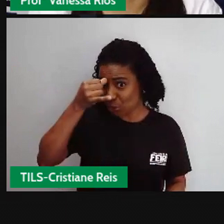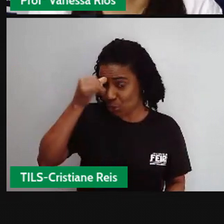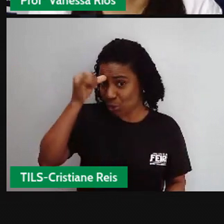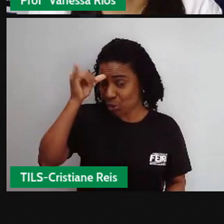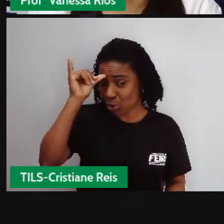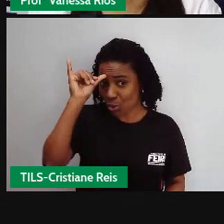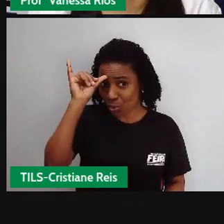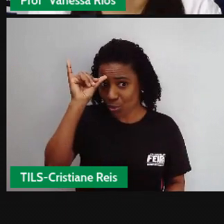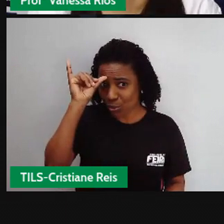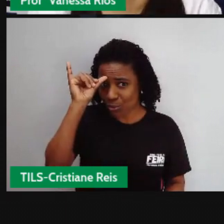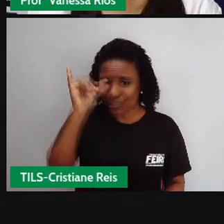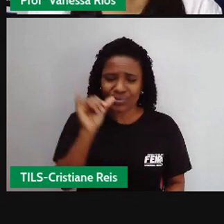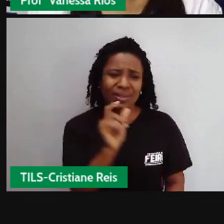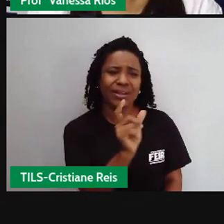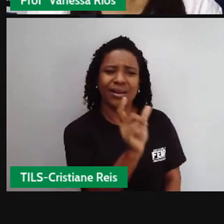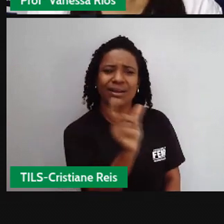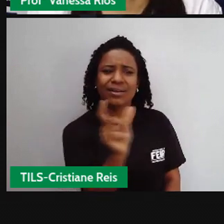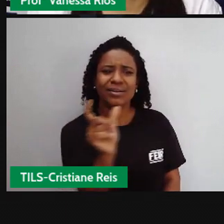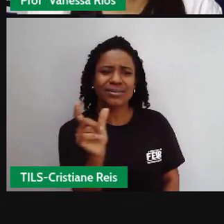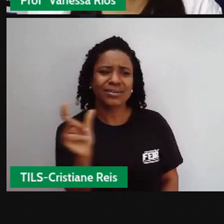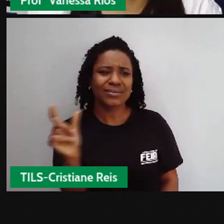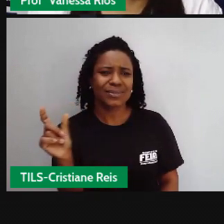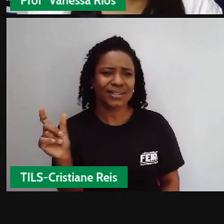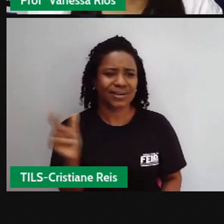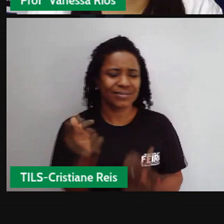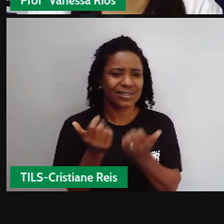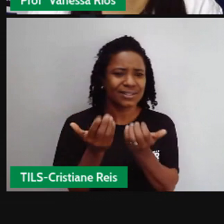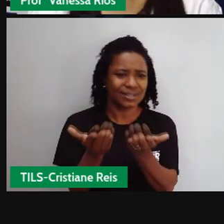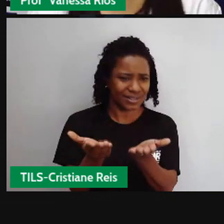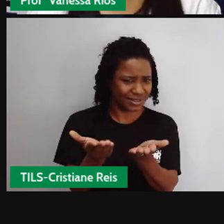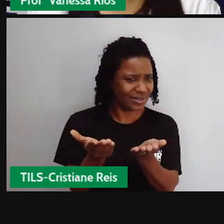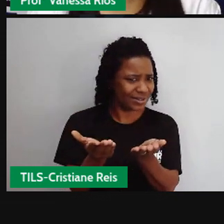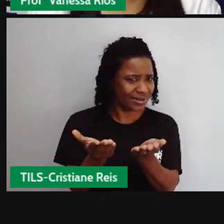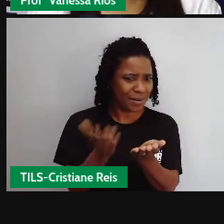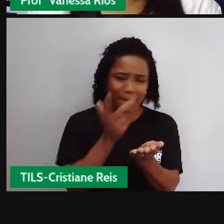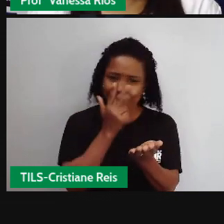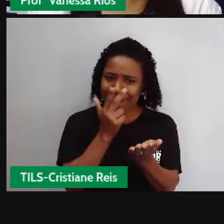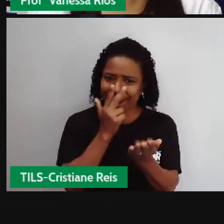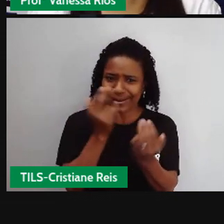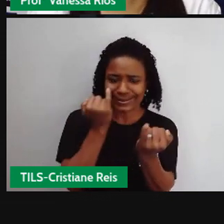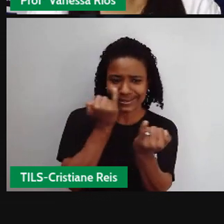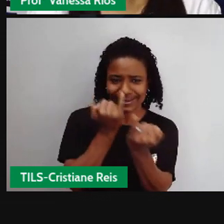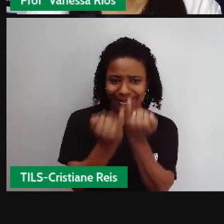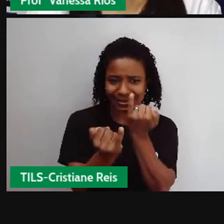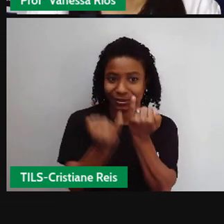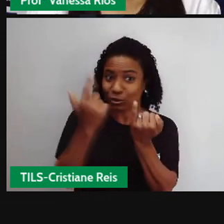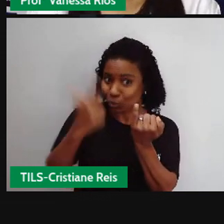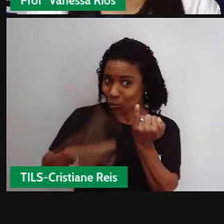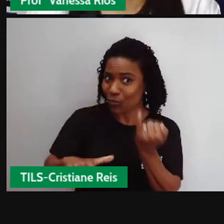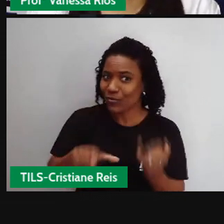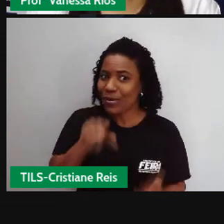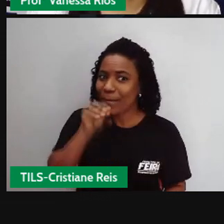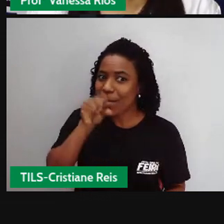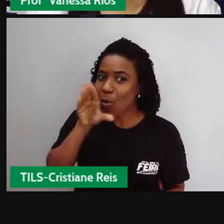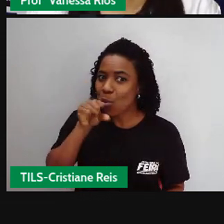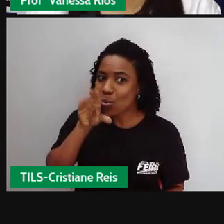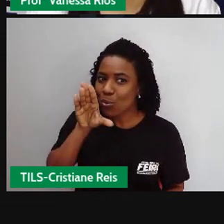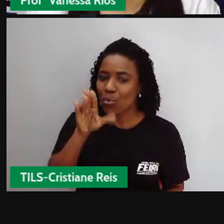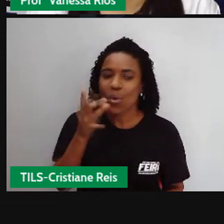semelhança entre elas? Vamos pronunciá-las? A Pro vai pronunciar novamente.